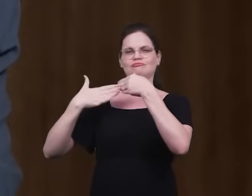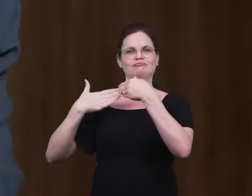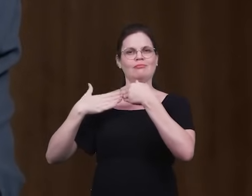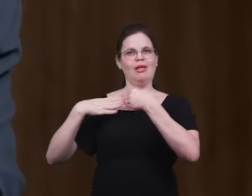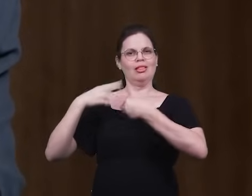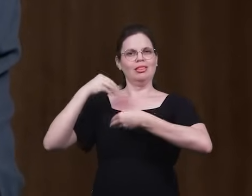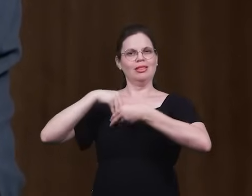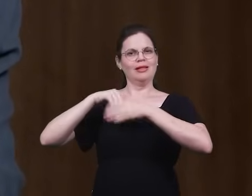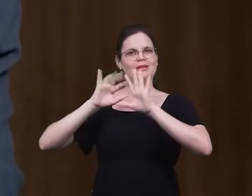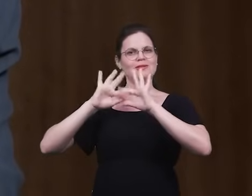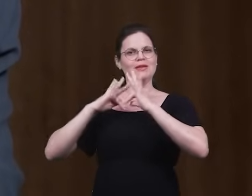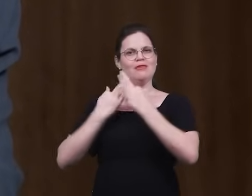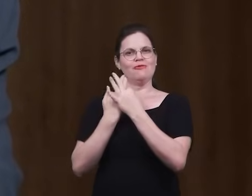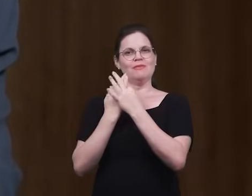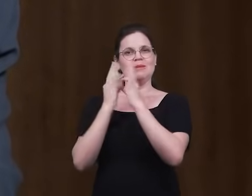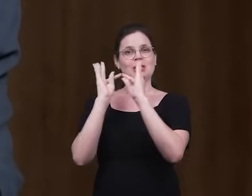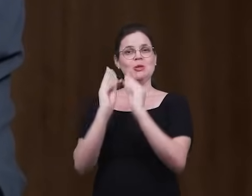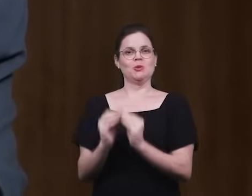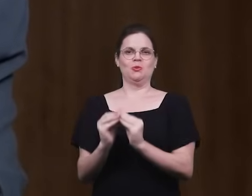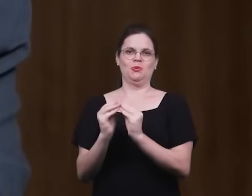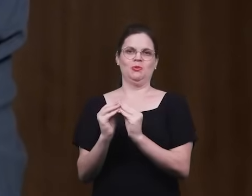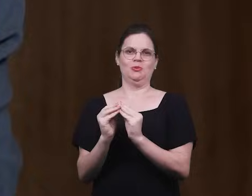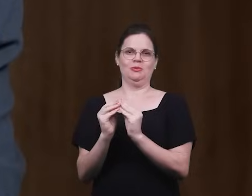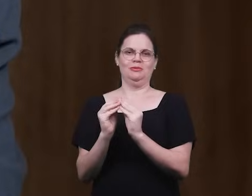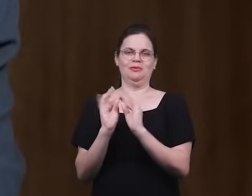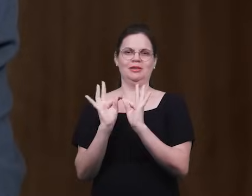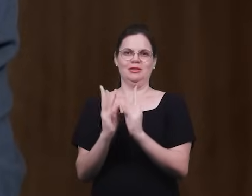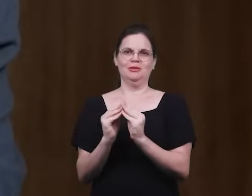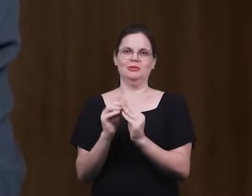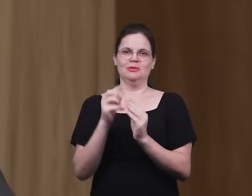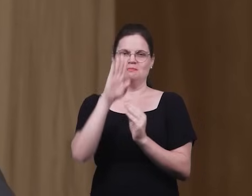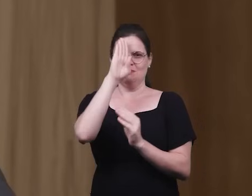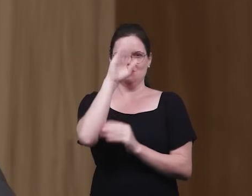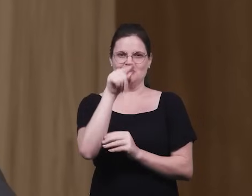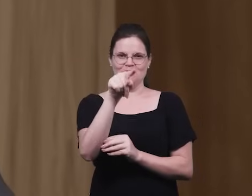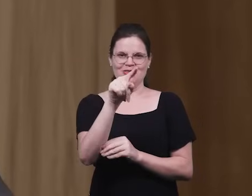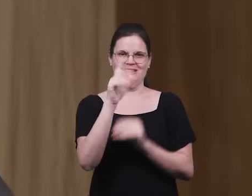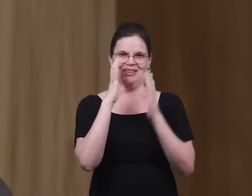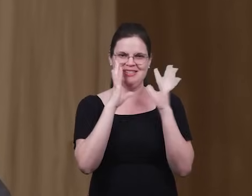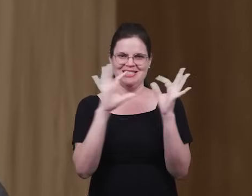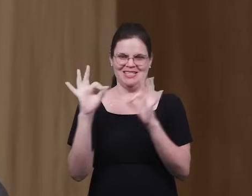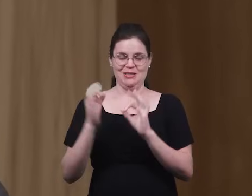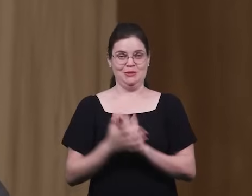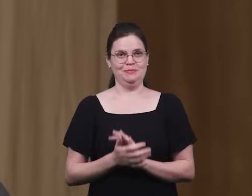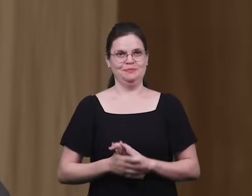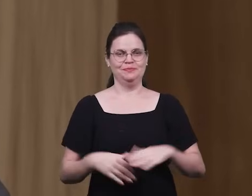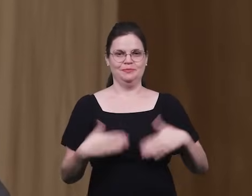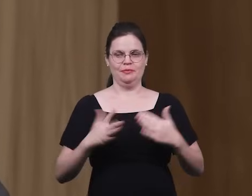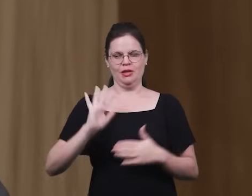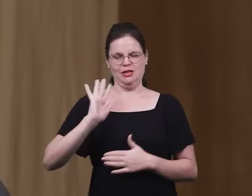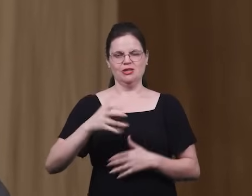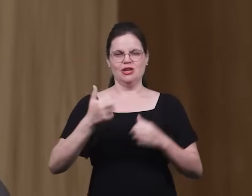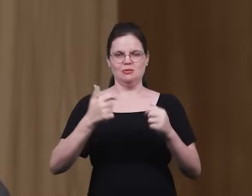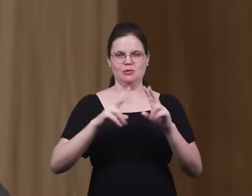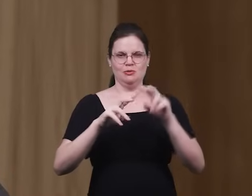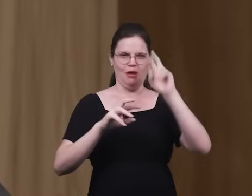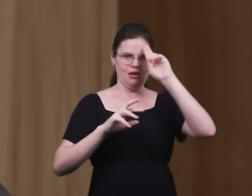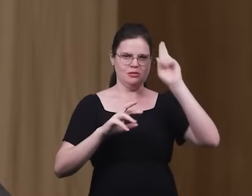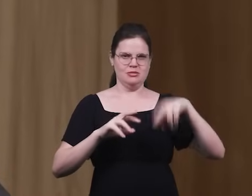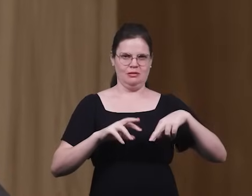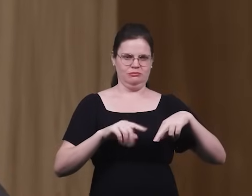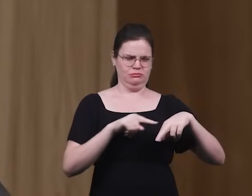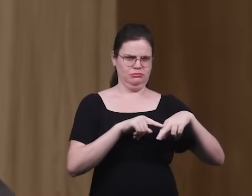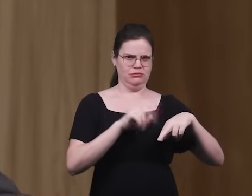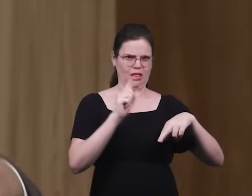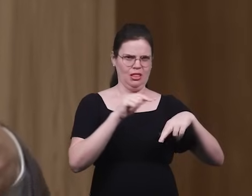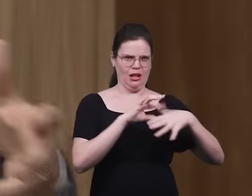em tudo da vida daquele que nos assiste a razão humana como nós já comentamos ela não não